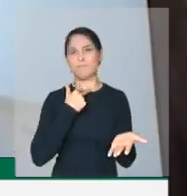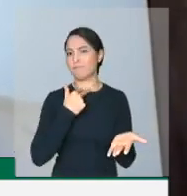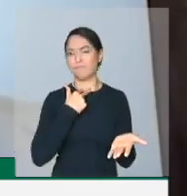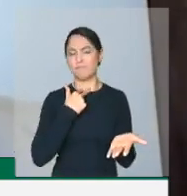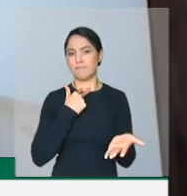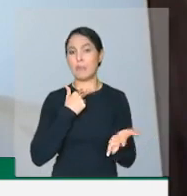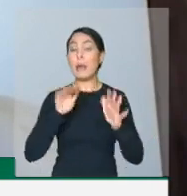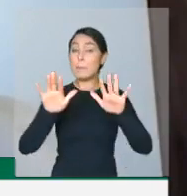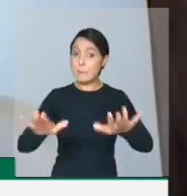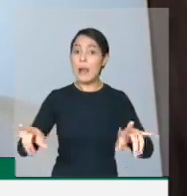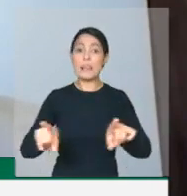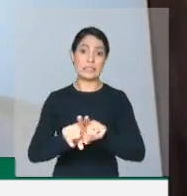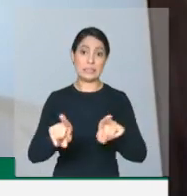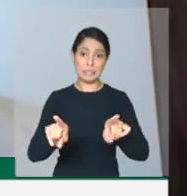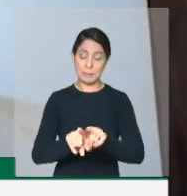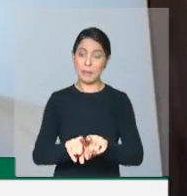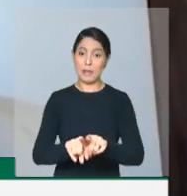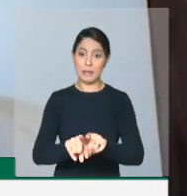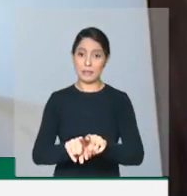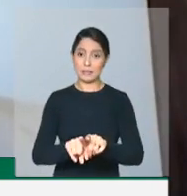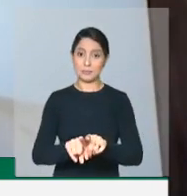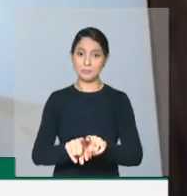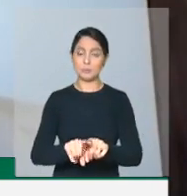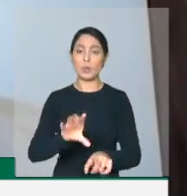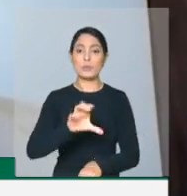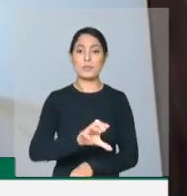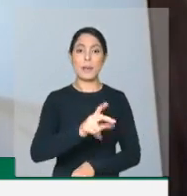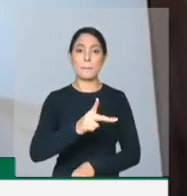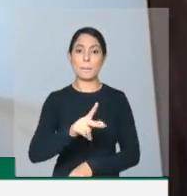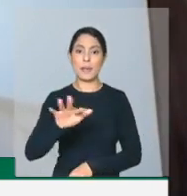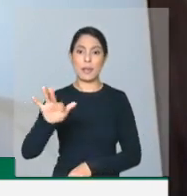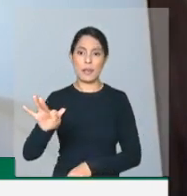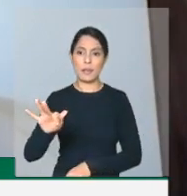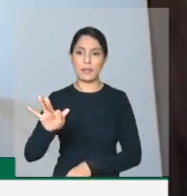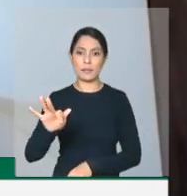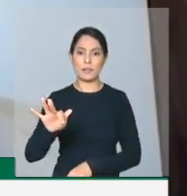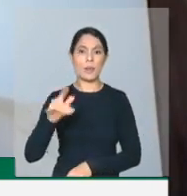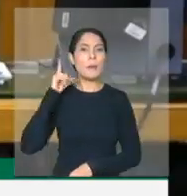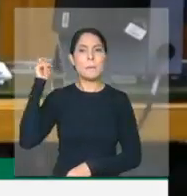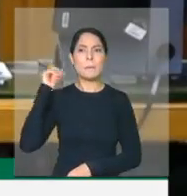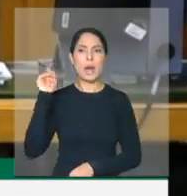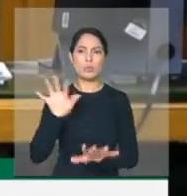Assim, embora não necessariamente os CPF menores de